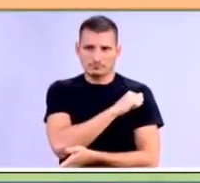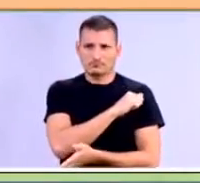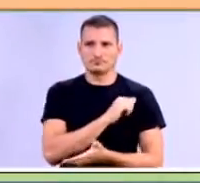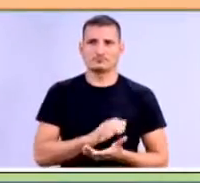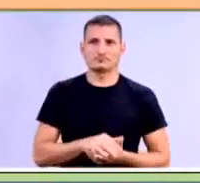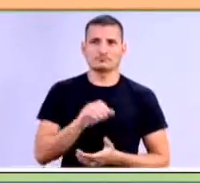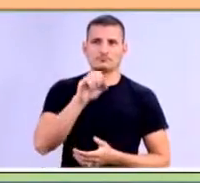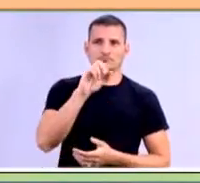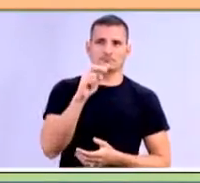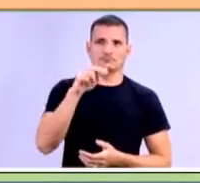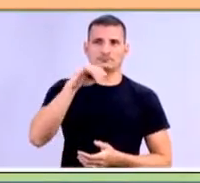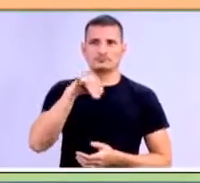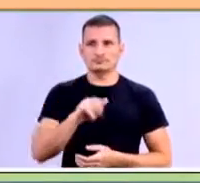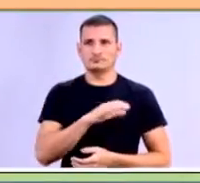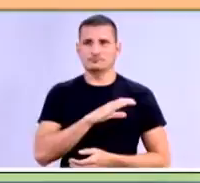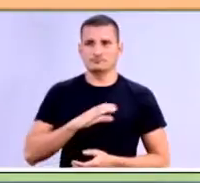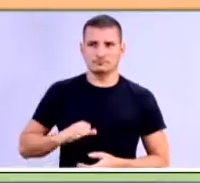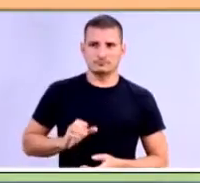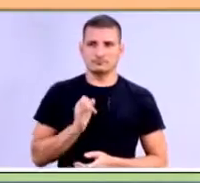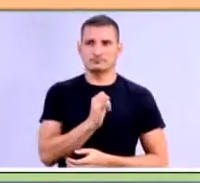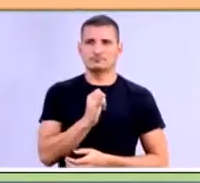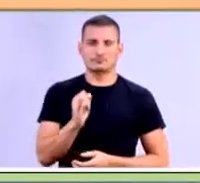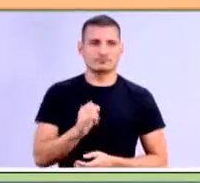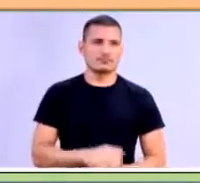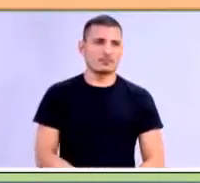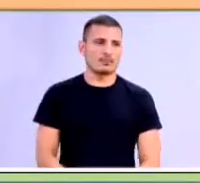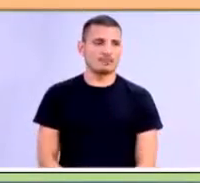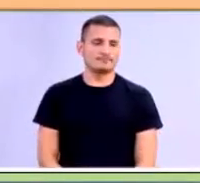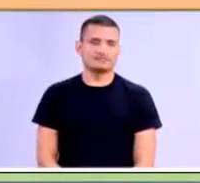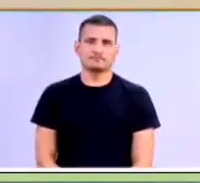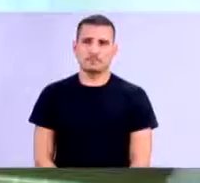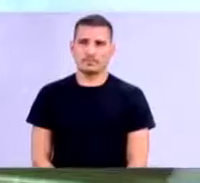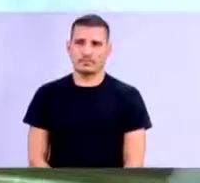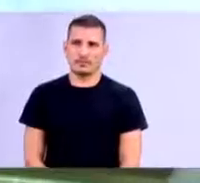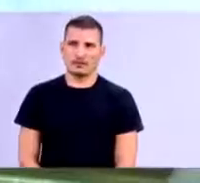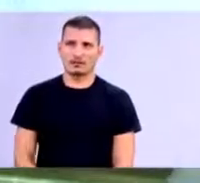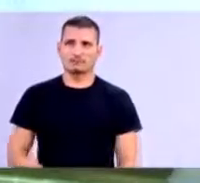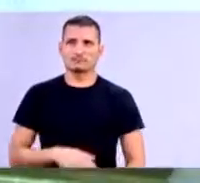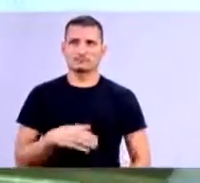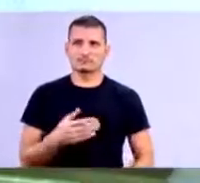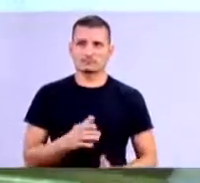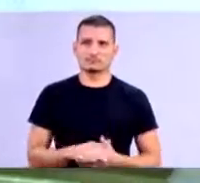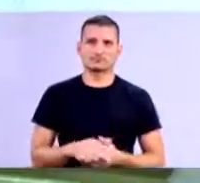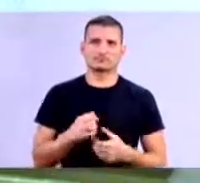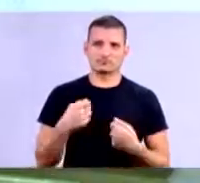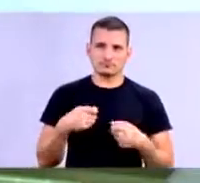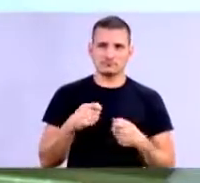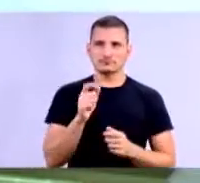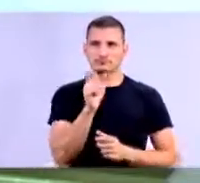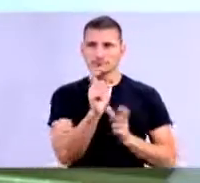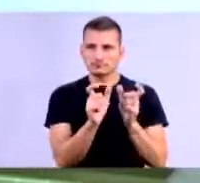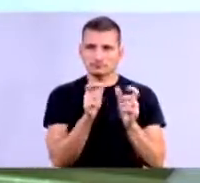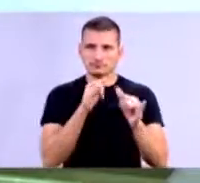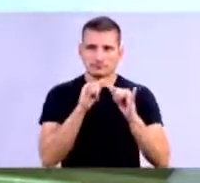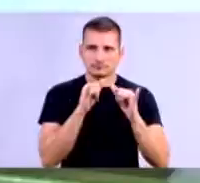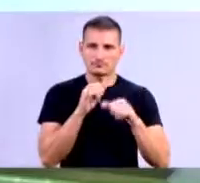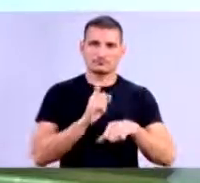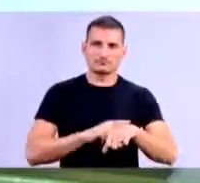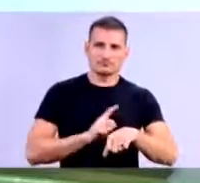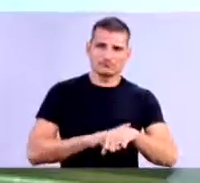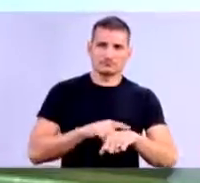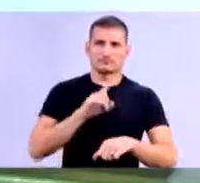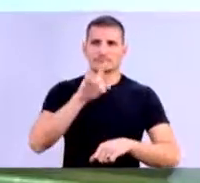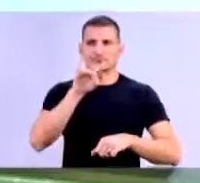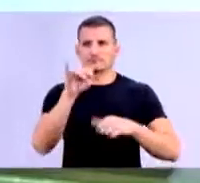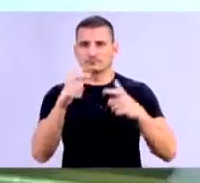Sônia Lima, coordenação de tutoria. Certo, então além dessas informações sobre horário, dia, local, nós